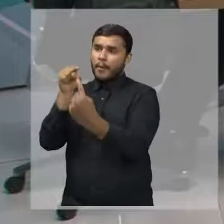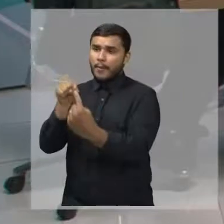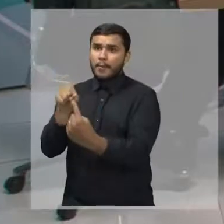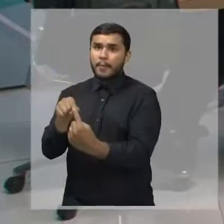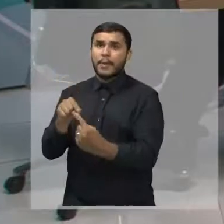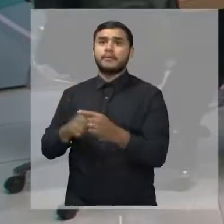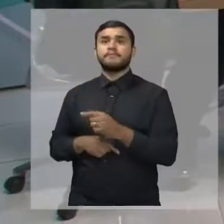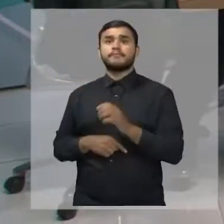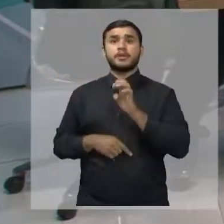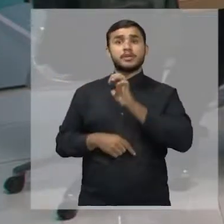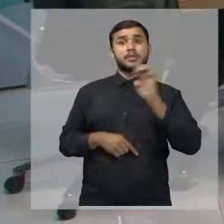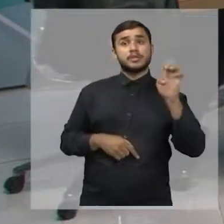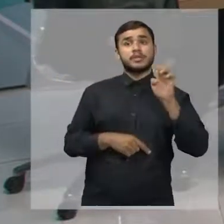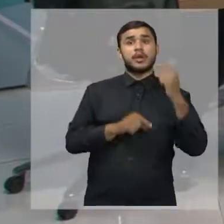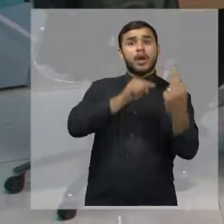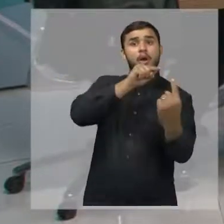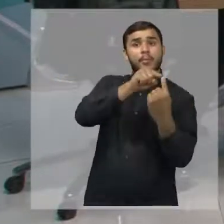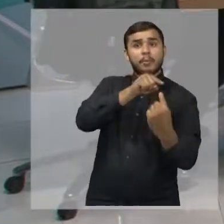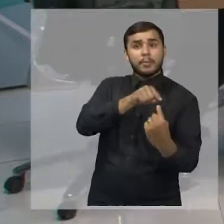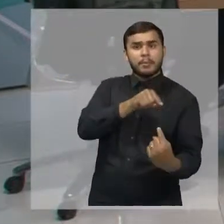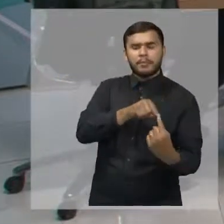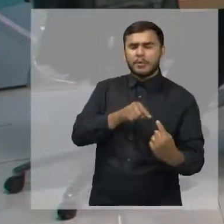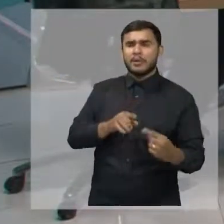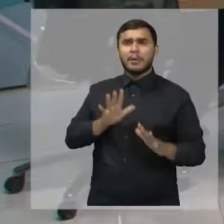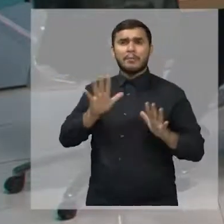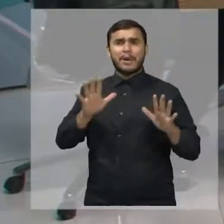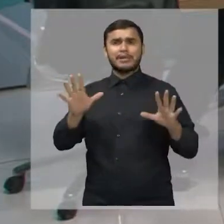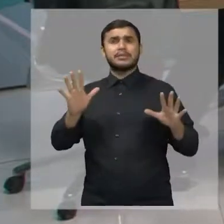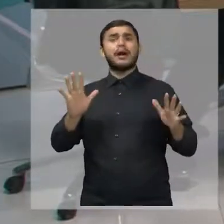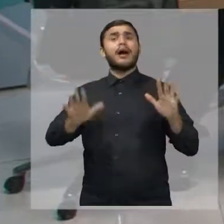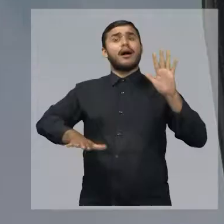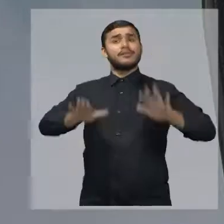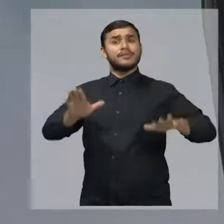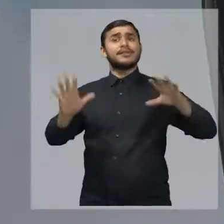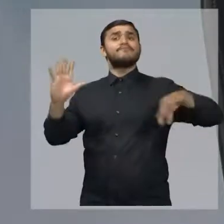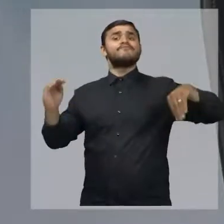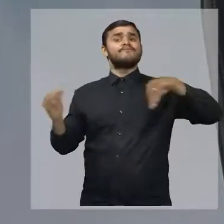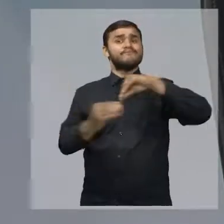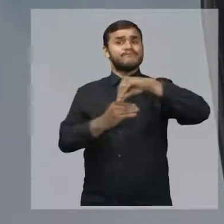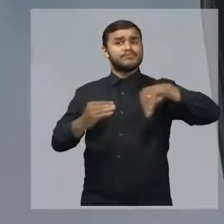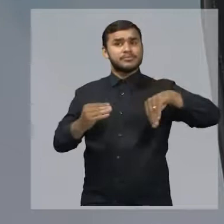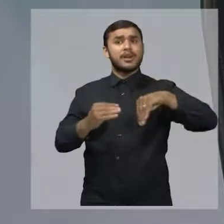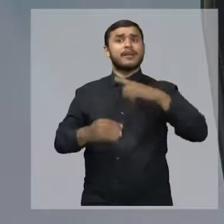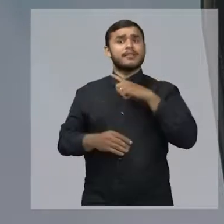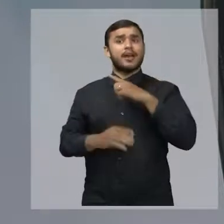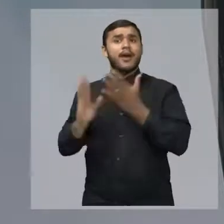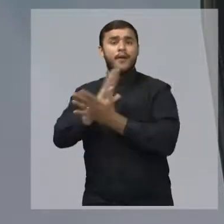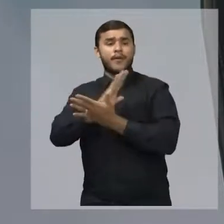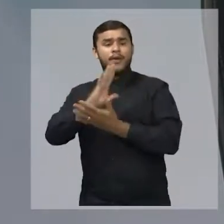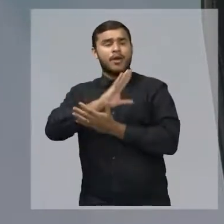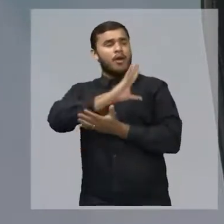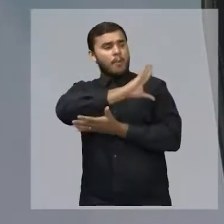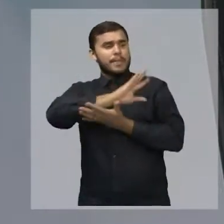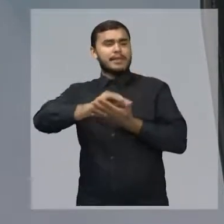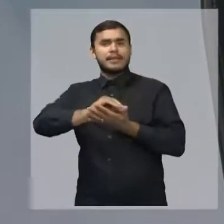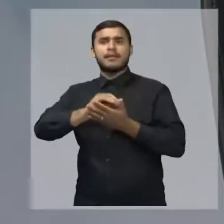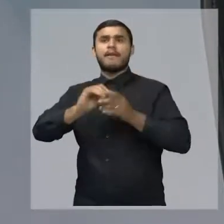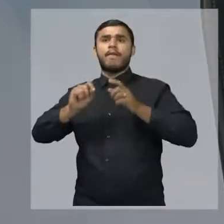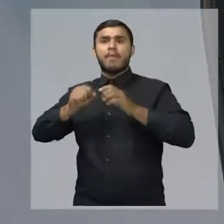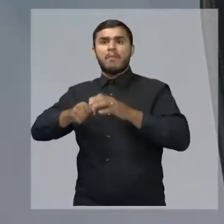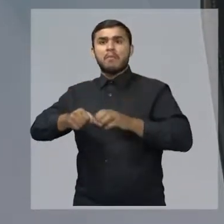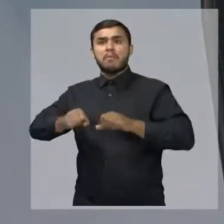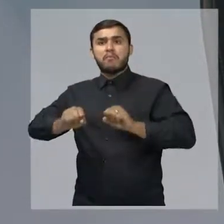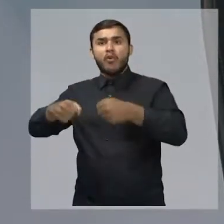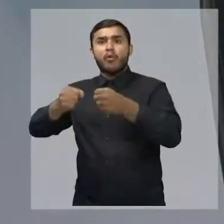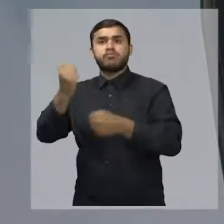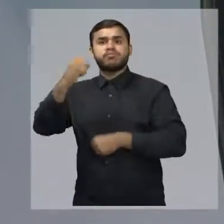tem um indivíduo de direita que defende a bandeira que teórica e historicamente seria de esquerda e vice-versa. Então você pensar um grande partido hoje,